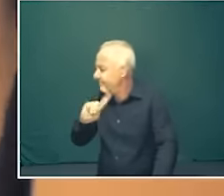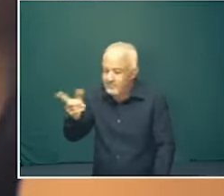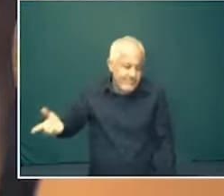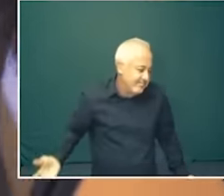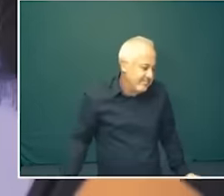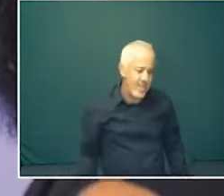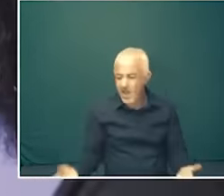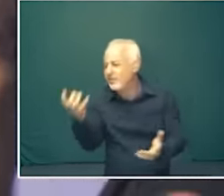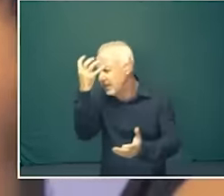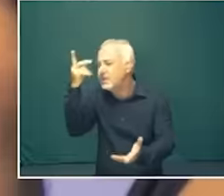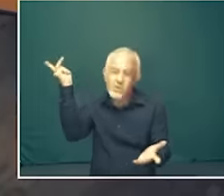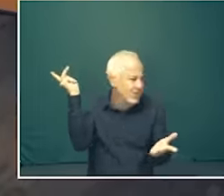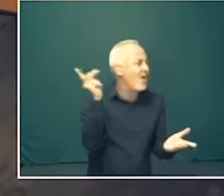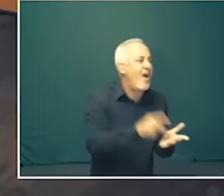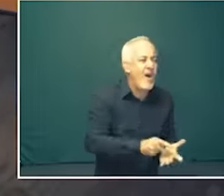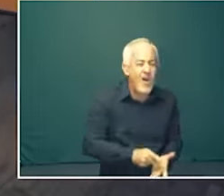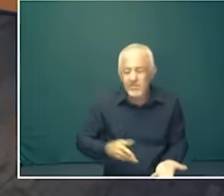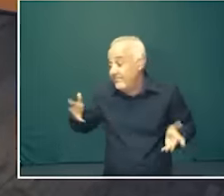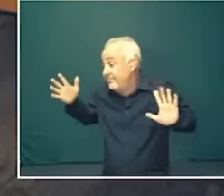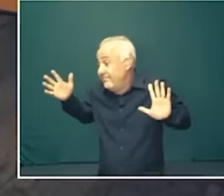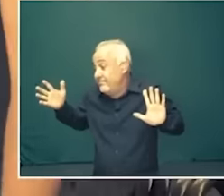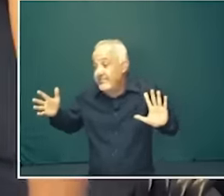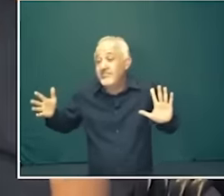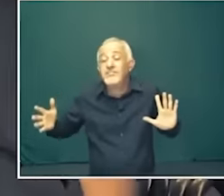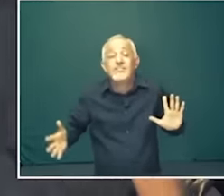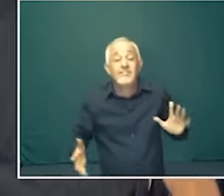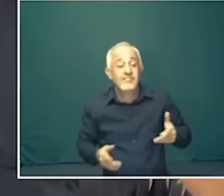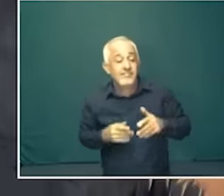tudo sincero enquanto durou. O que era